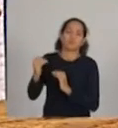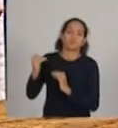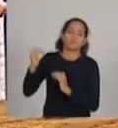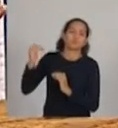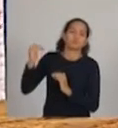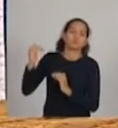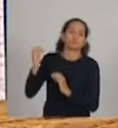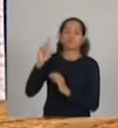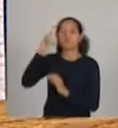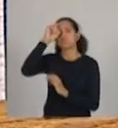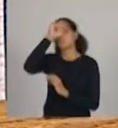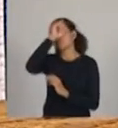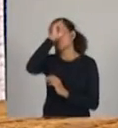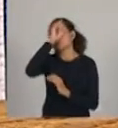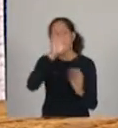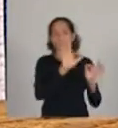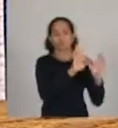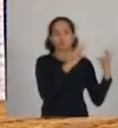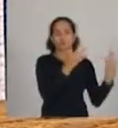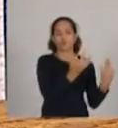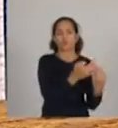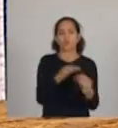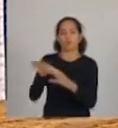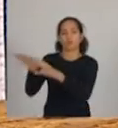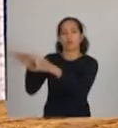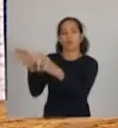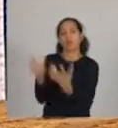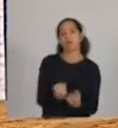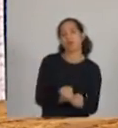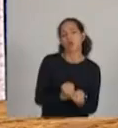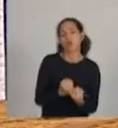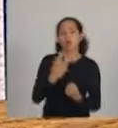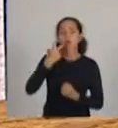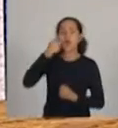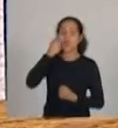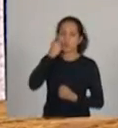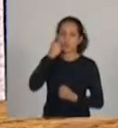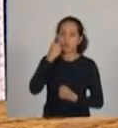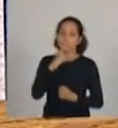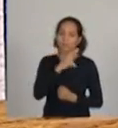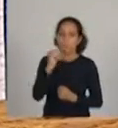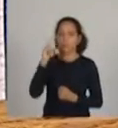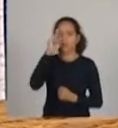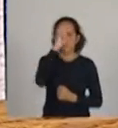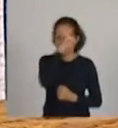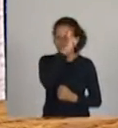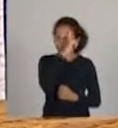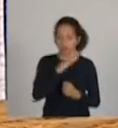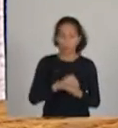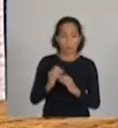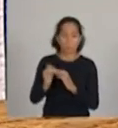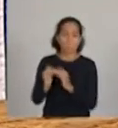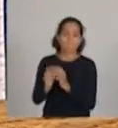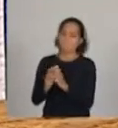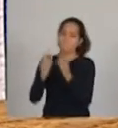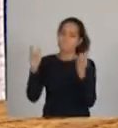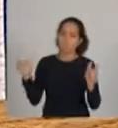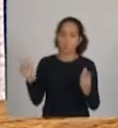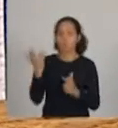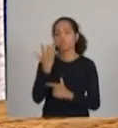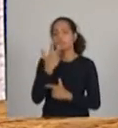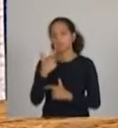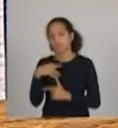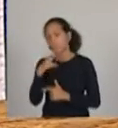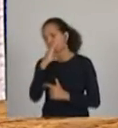maior será a dificuldade para que ela seja adotada. Então, uma grande parte dessas crianças e jovens que estão